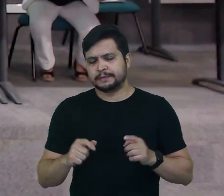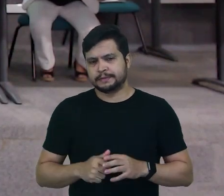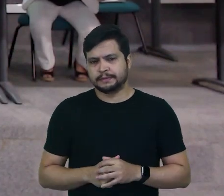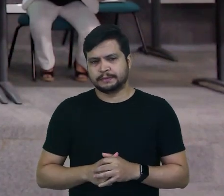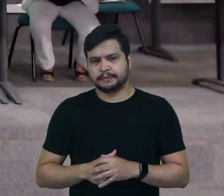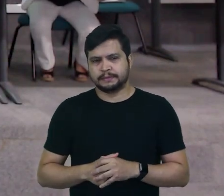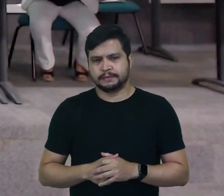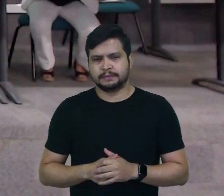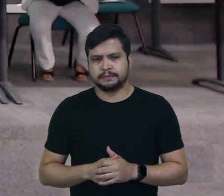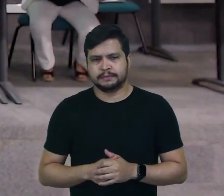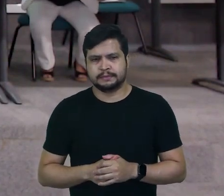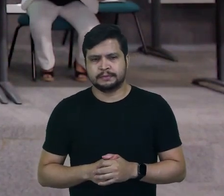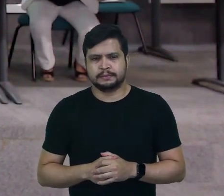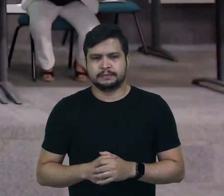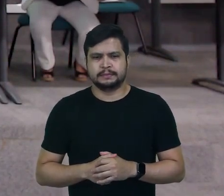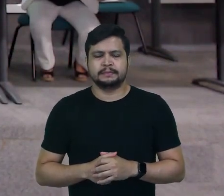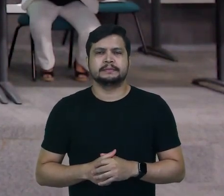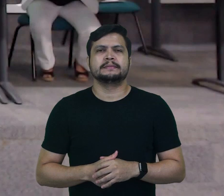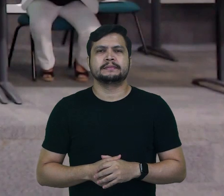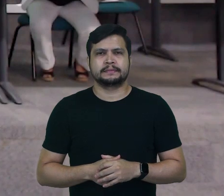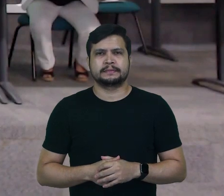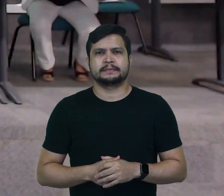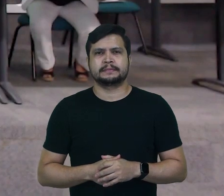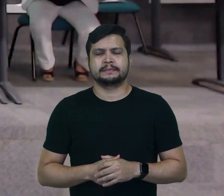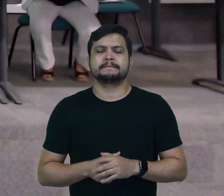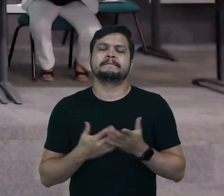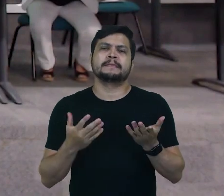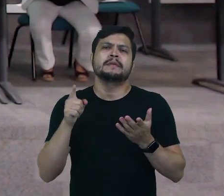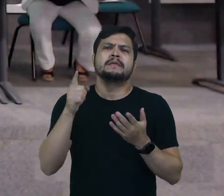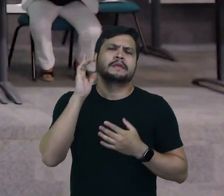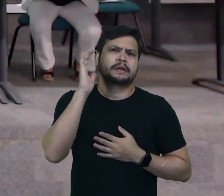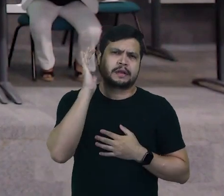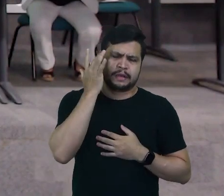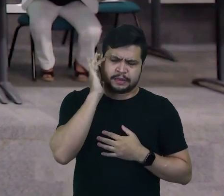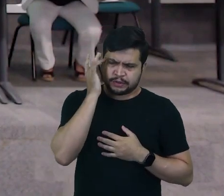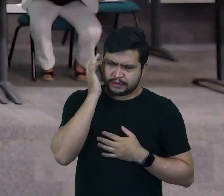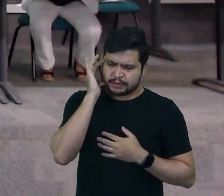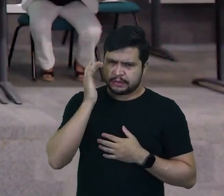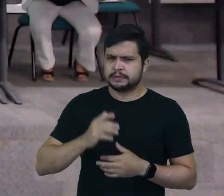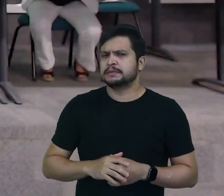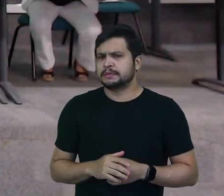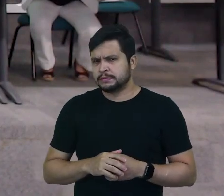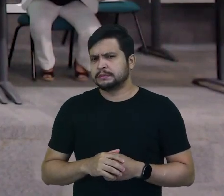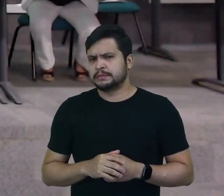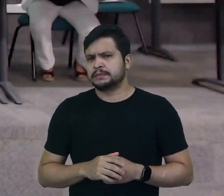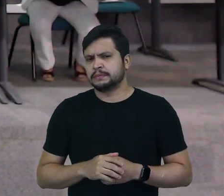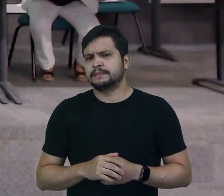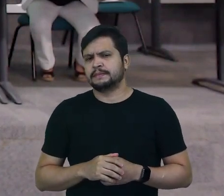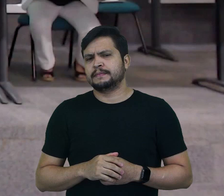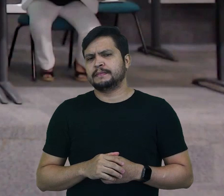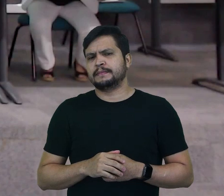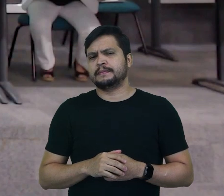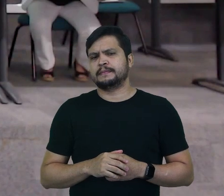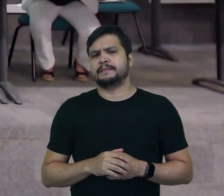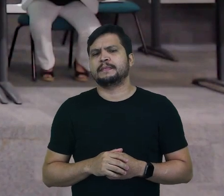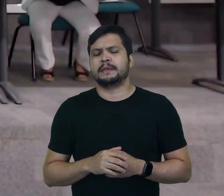veganismo, né? Porque o vegetariano, ele até entende muito a nossa ação. Você acha que